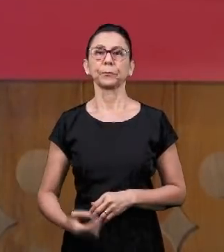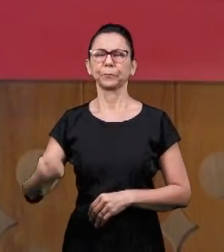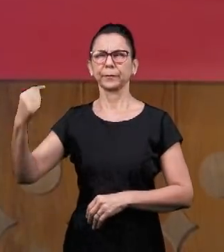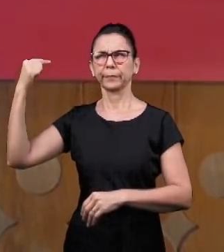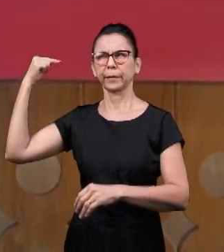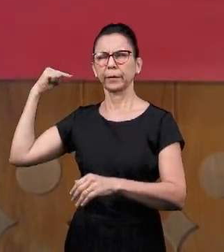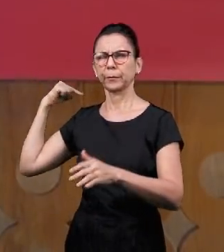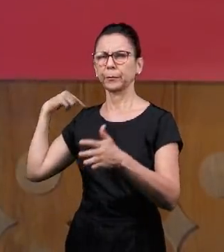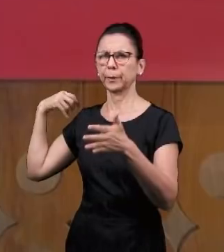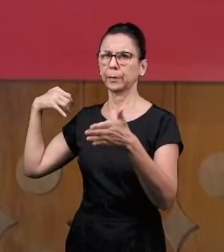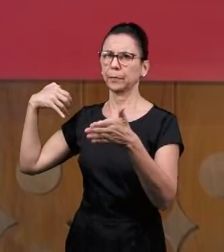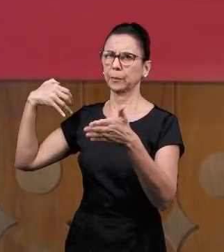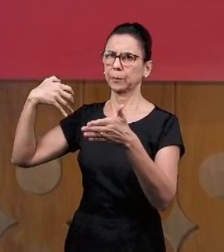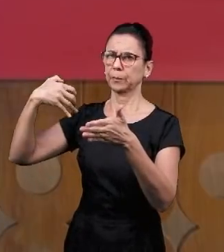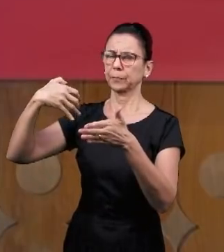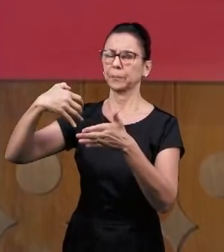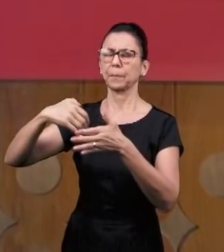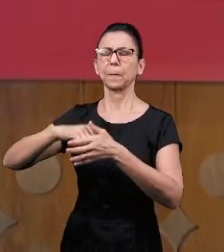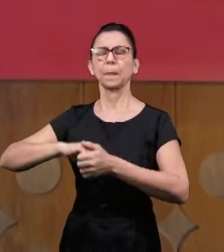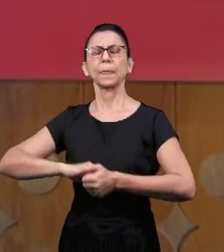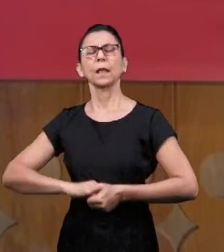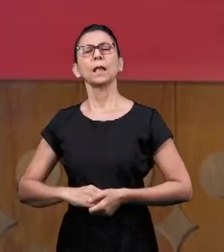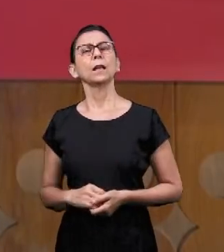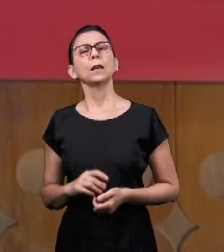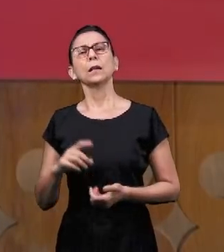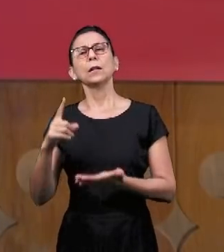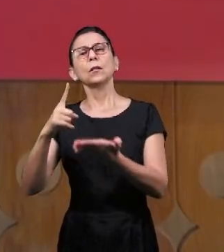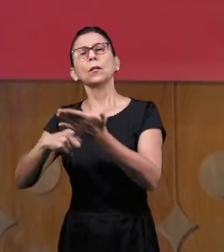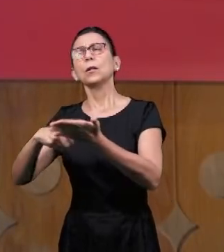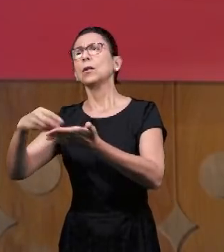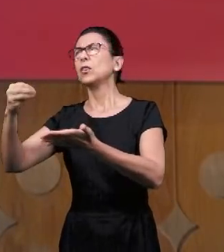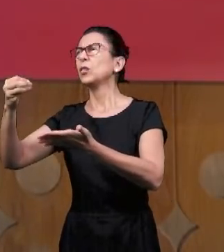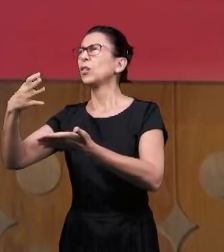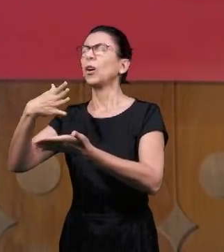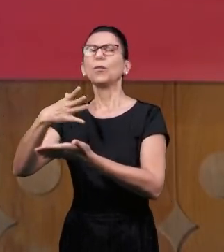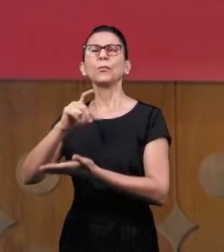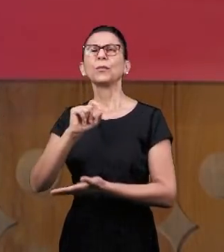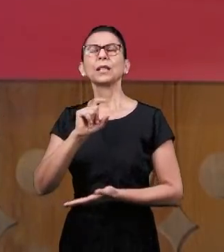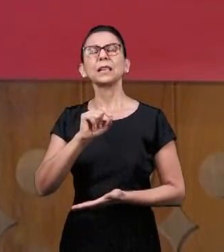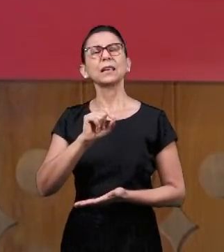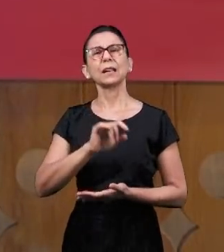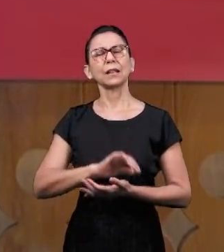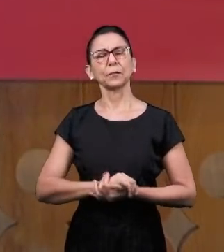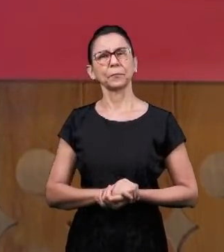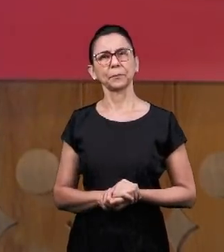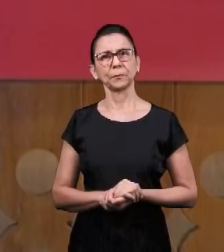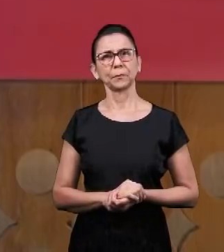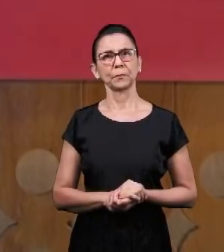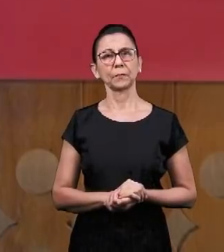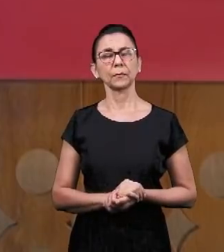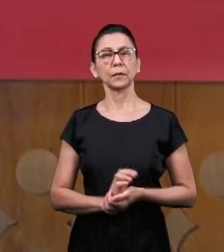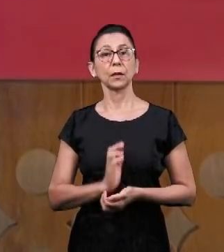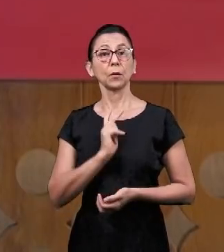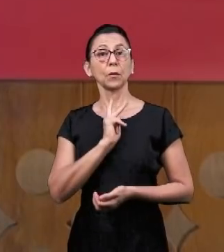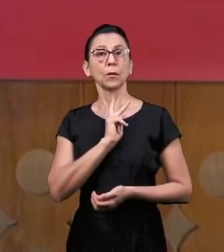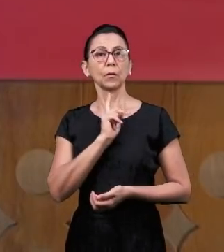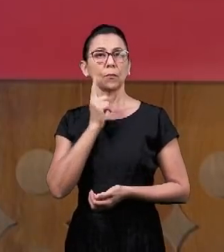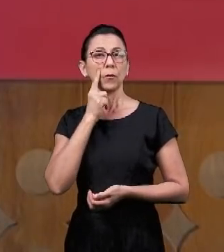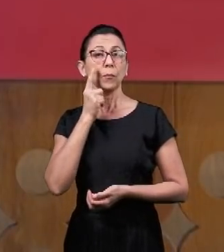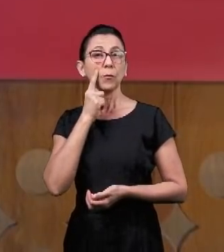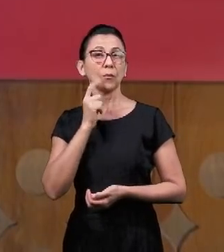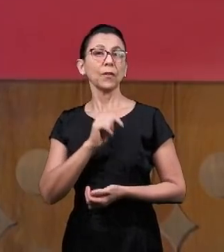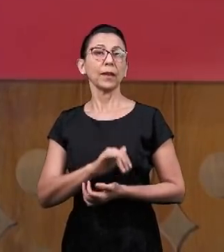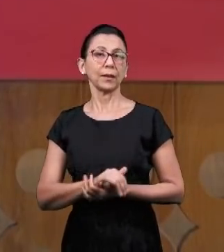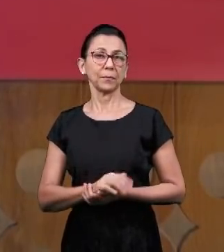ministério? O que é o novo pacto? Então vamos saber por que Paulo diz que